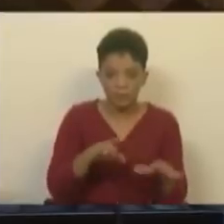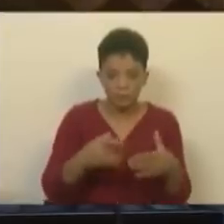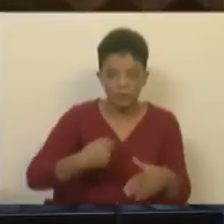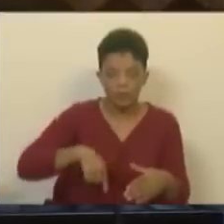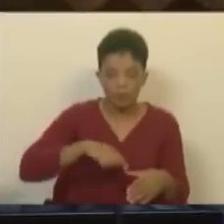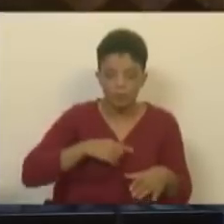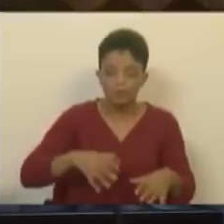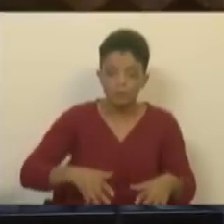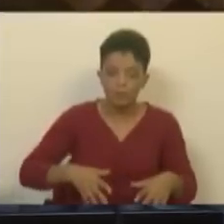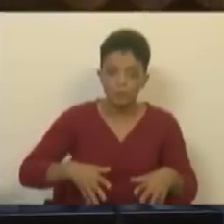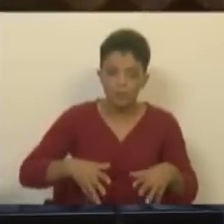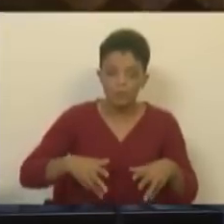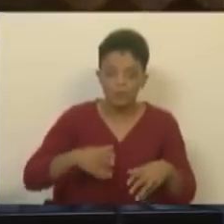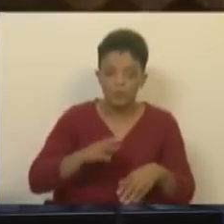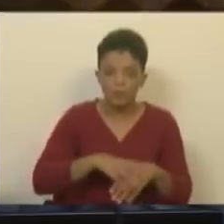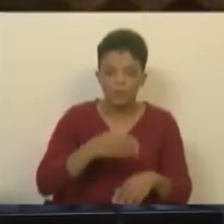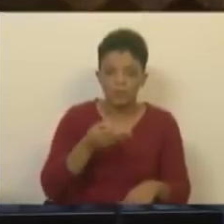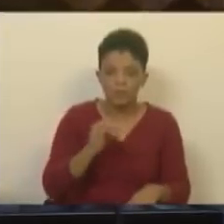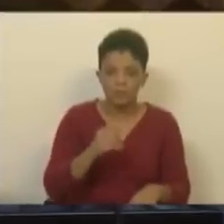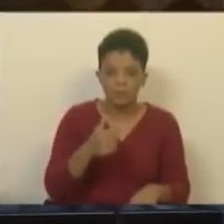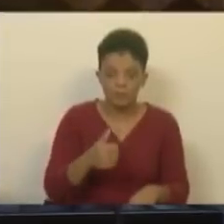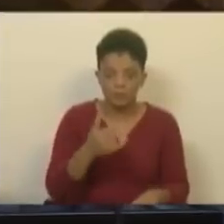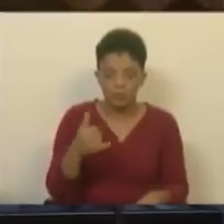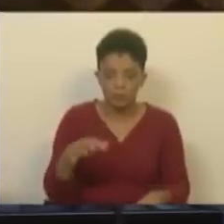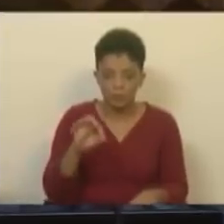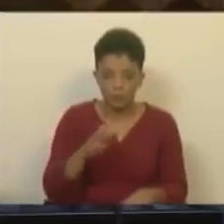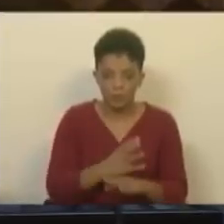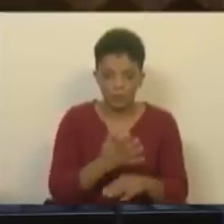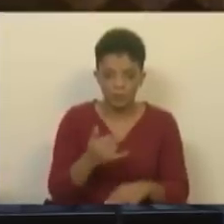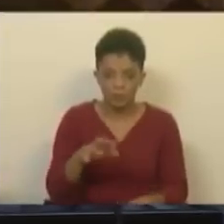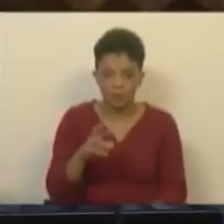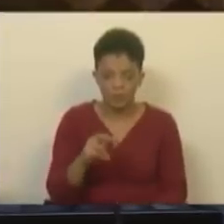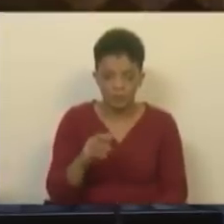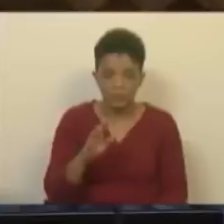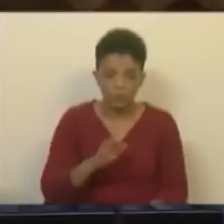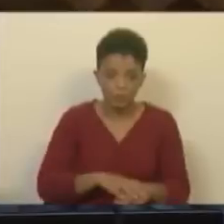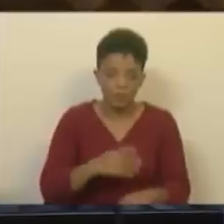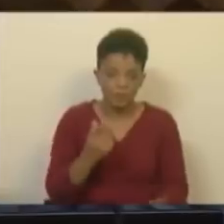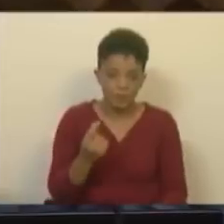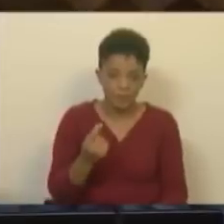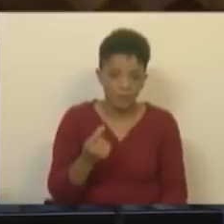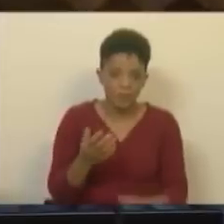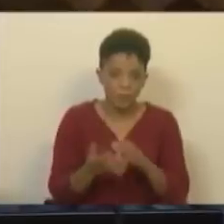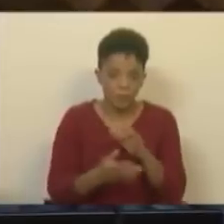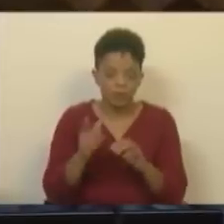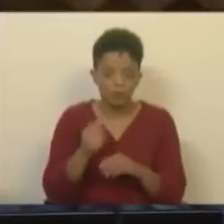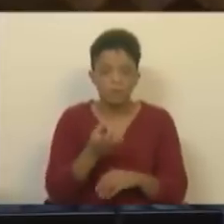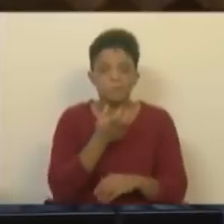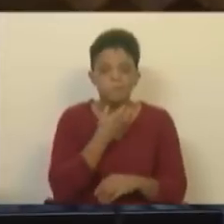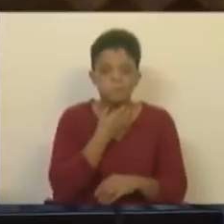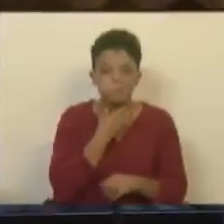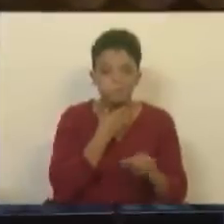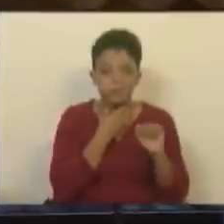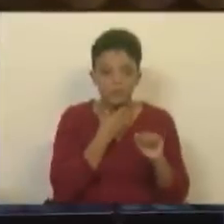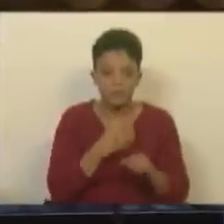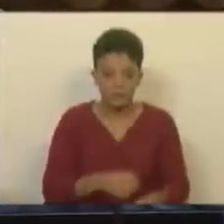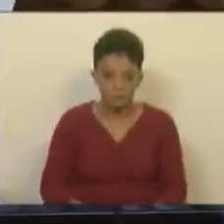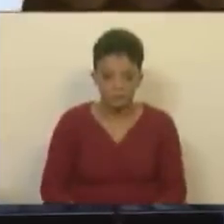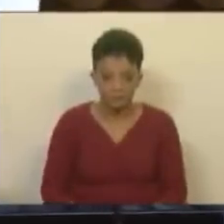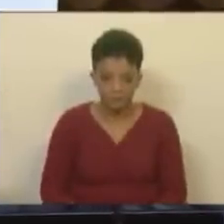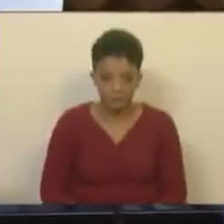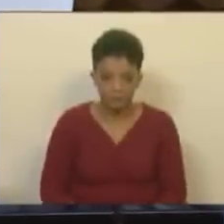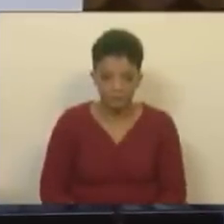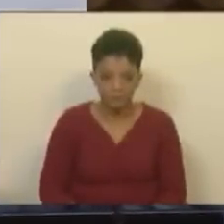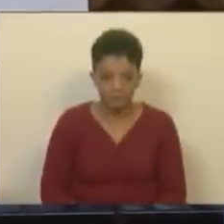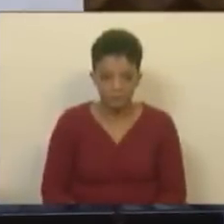a recuperar da quebra do PIB de é 2013 fruto da crise financeira e da banca rota socialista e se